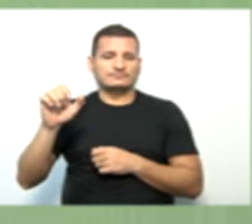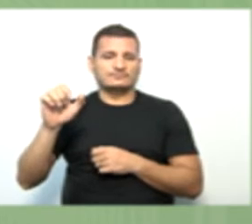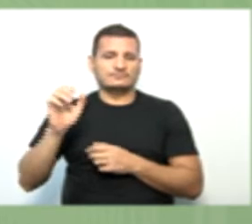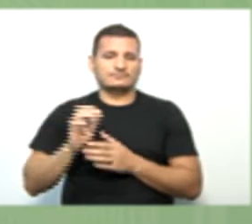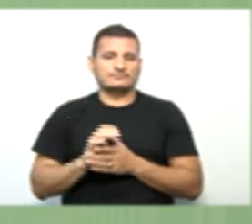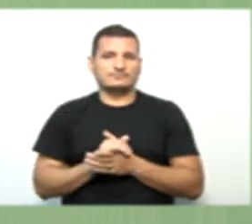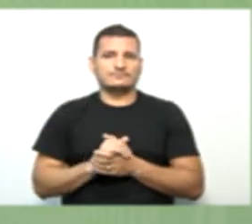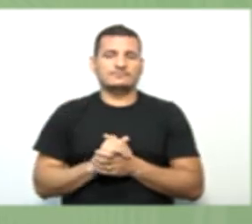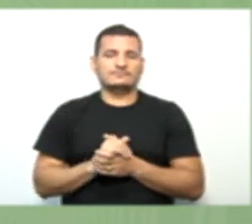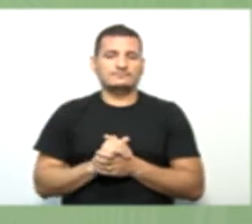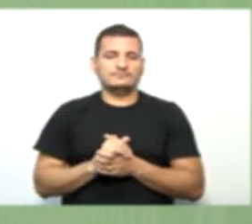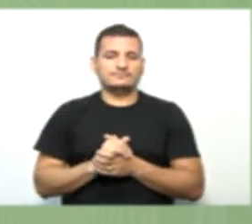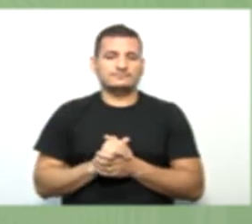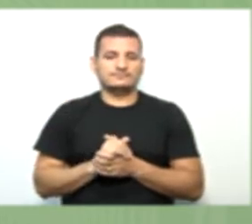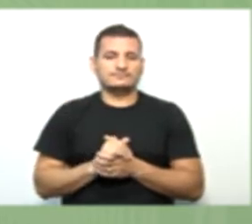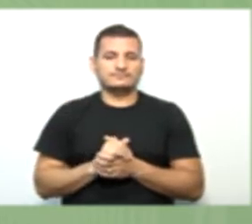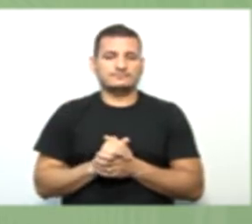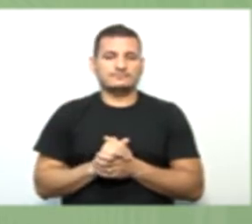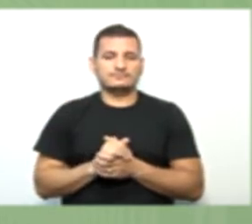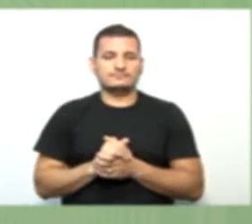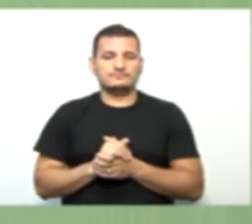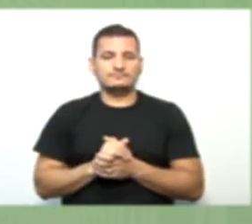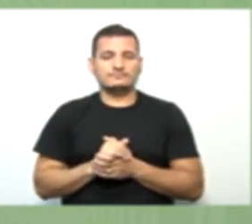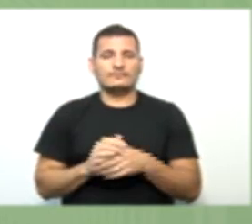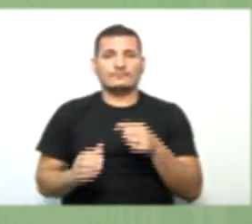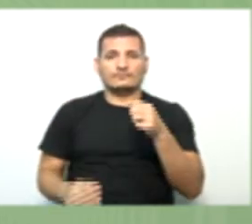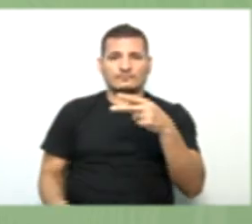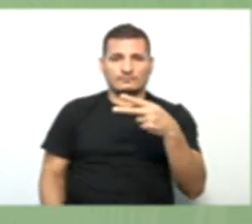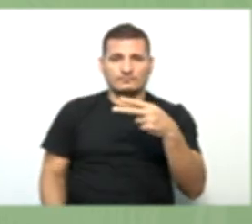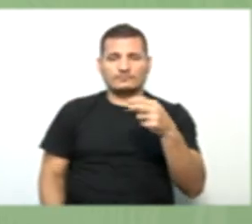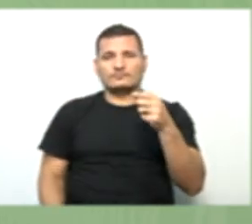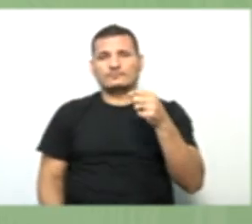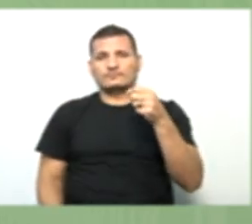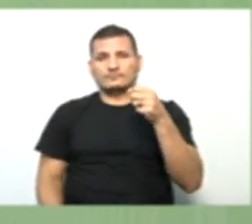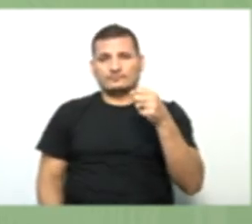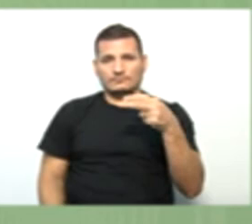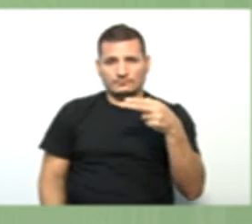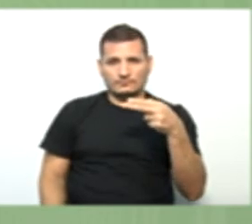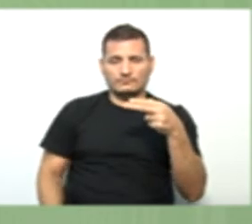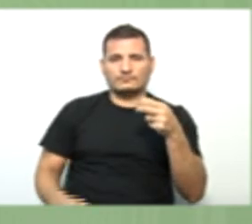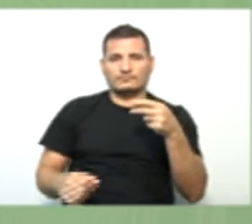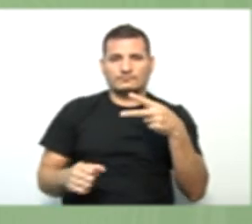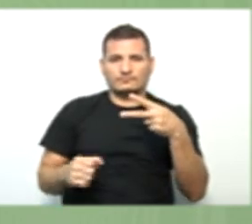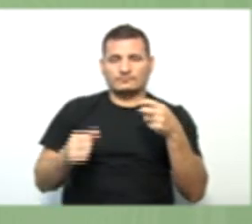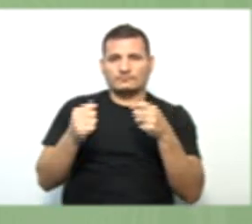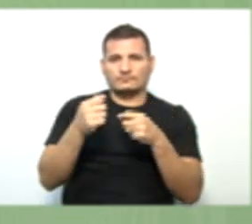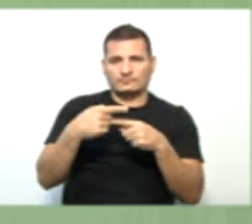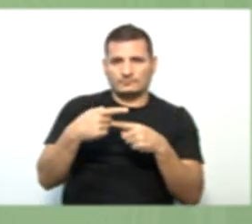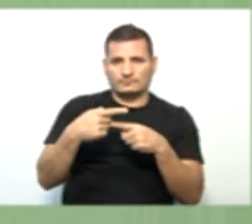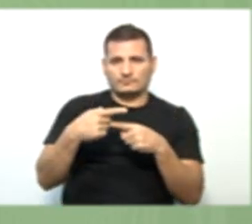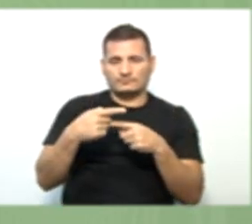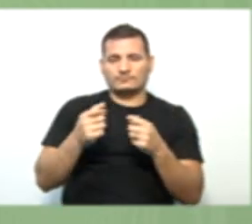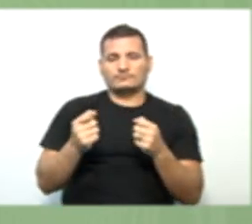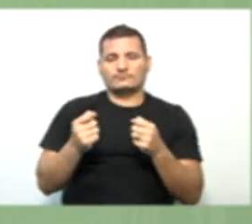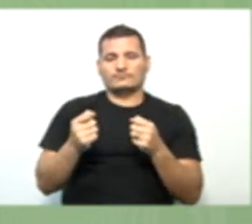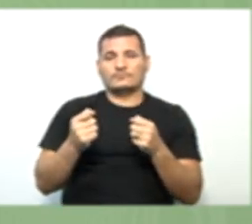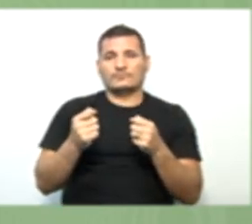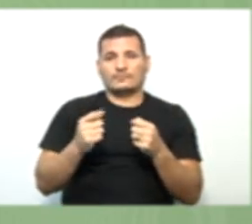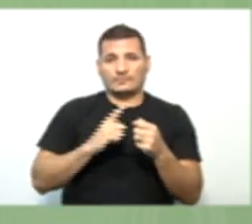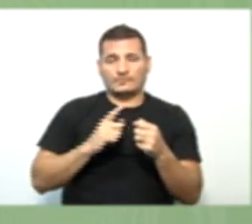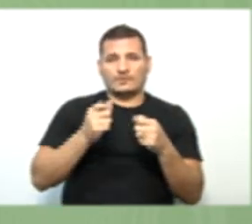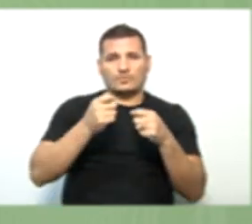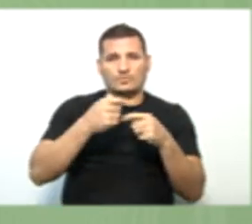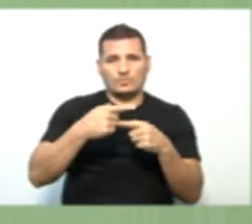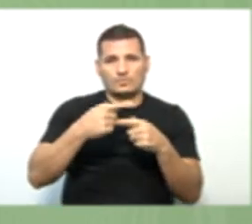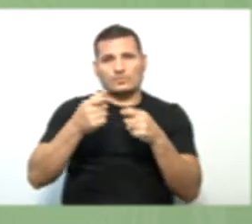nossos tipos lógicos. O menor ou igual, e ainda nós temos o igual ou igual. O igual ou igual vai comparar